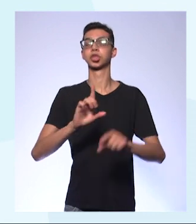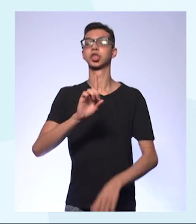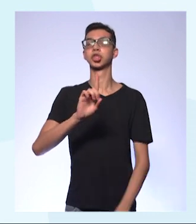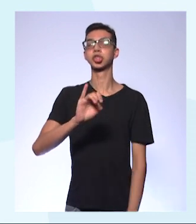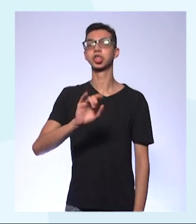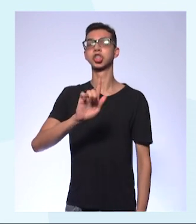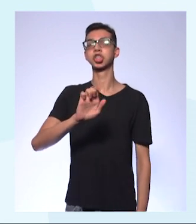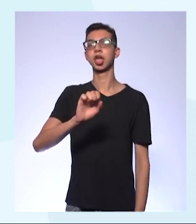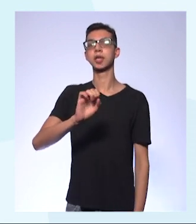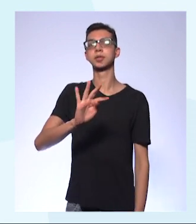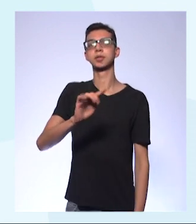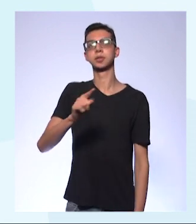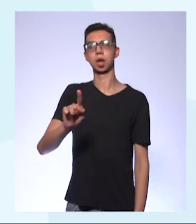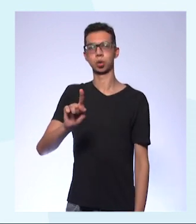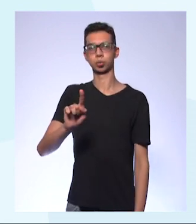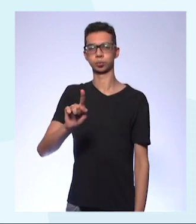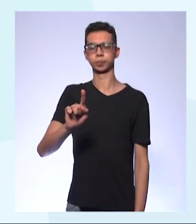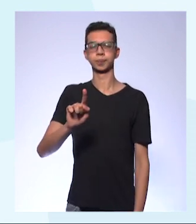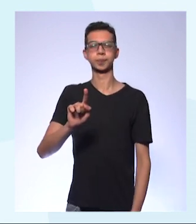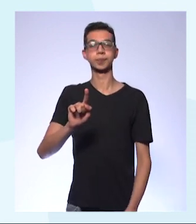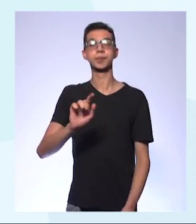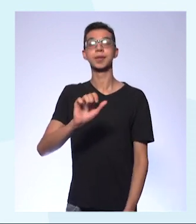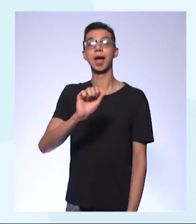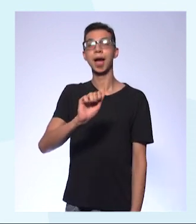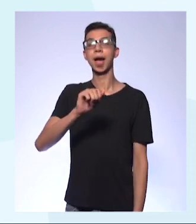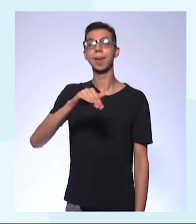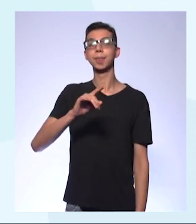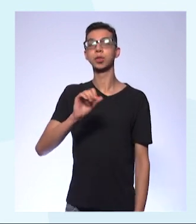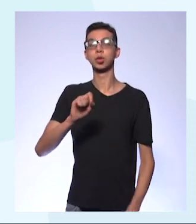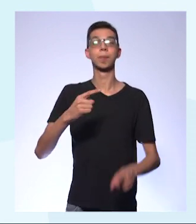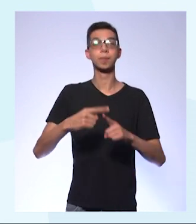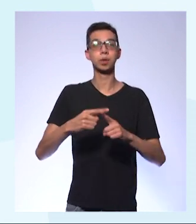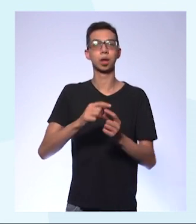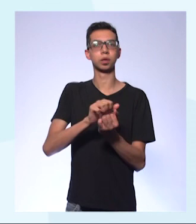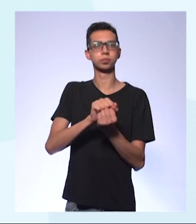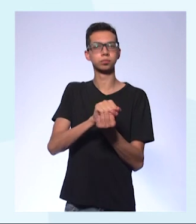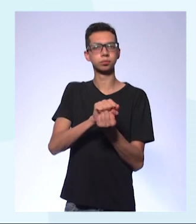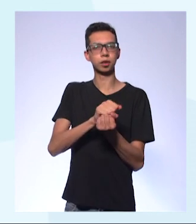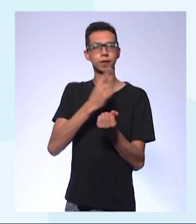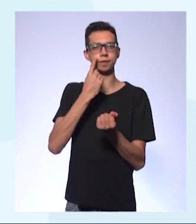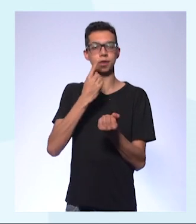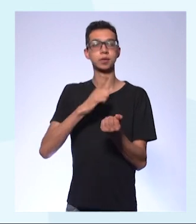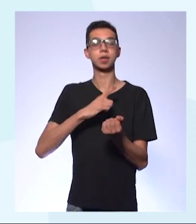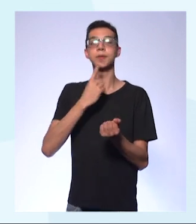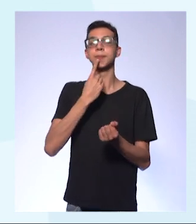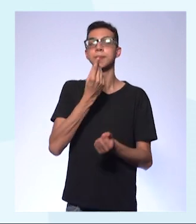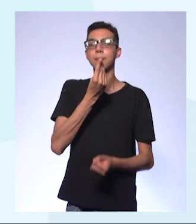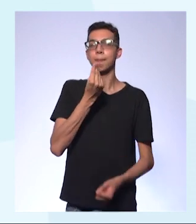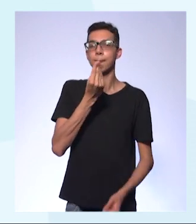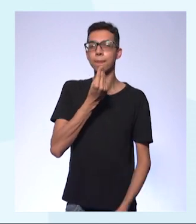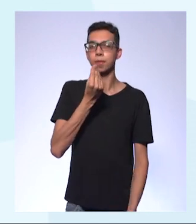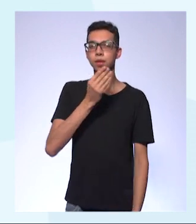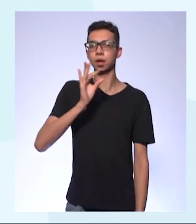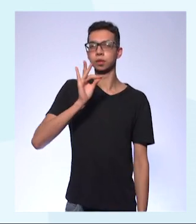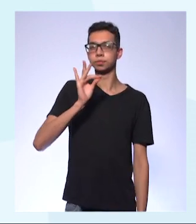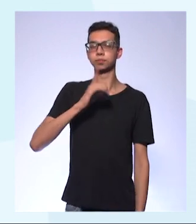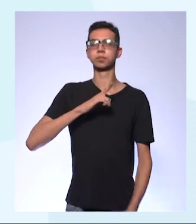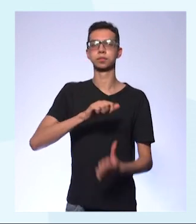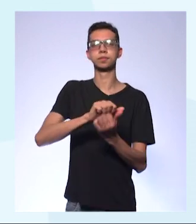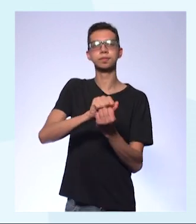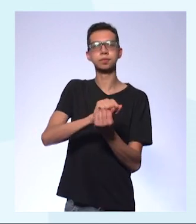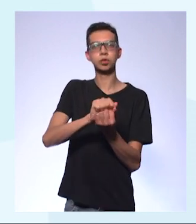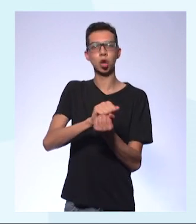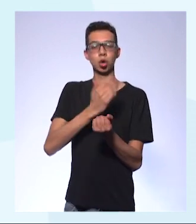dos amidos, justamente pela ação das enzimas que tem presentes ali na nossa saliva, tá? E aí esse